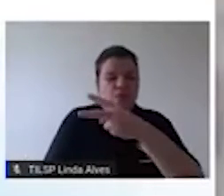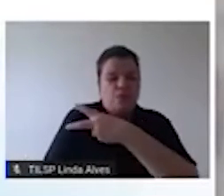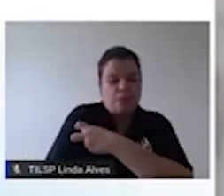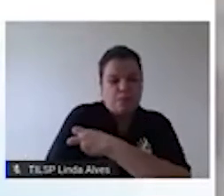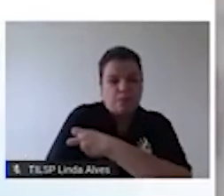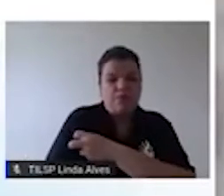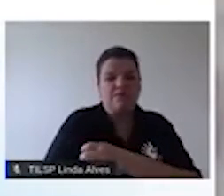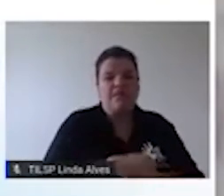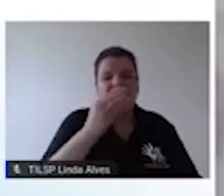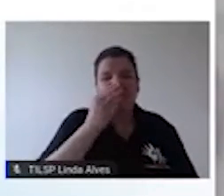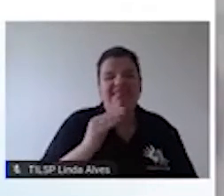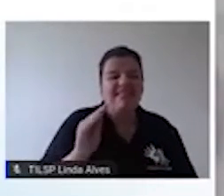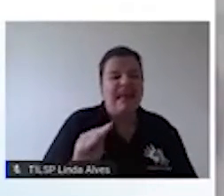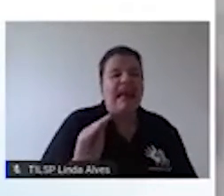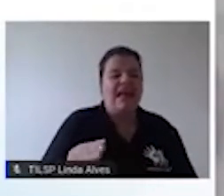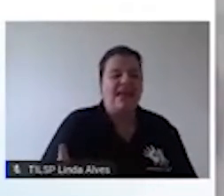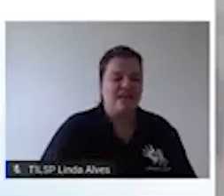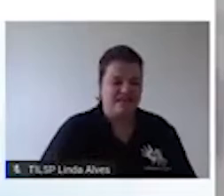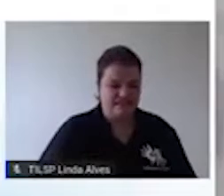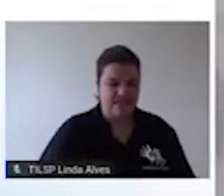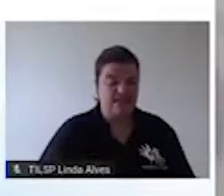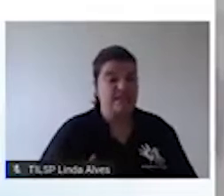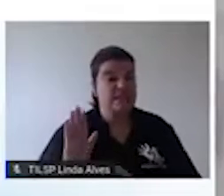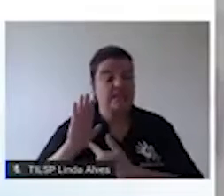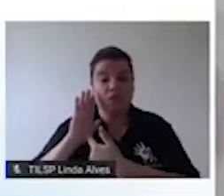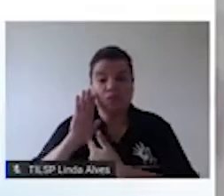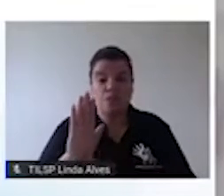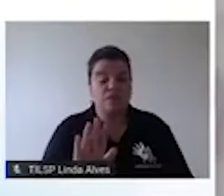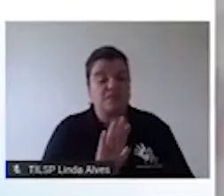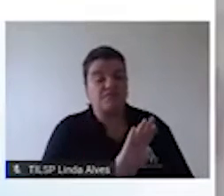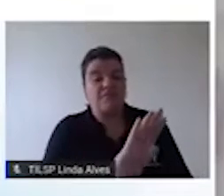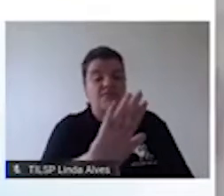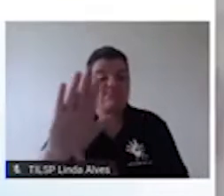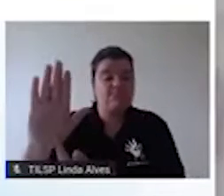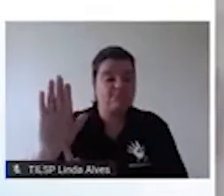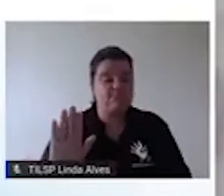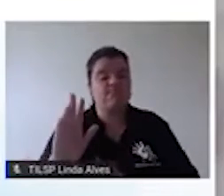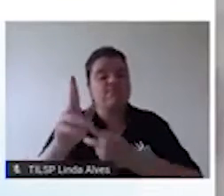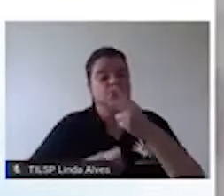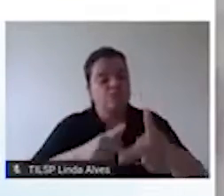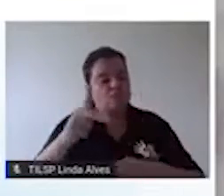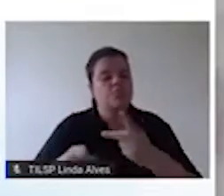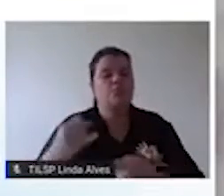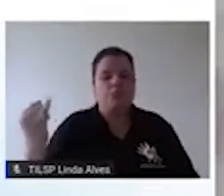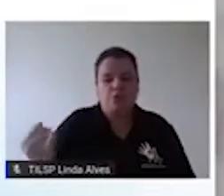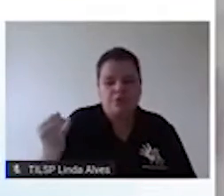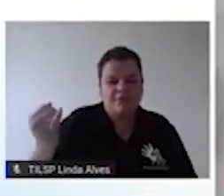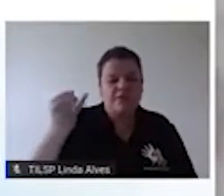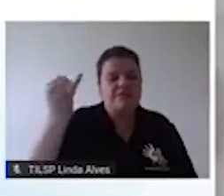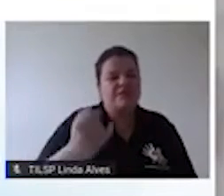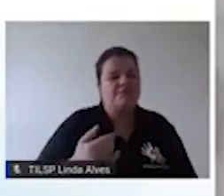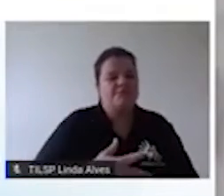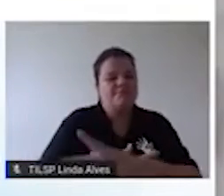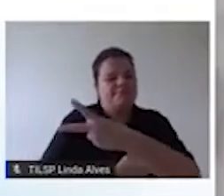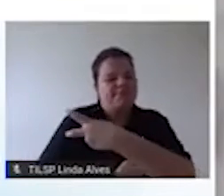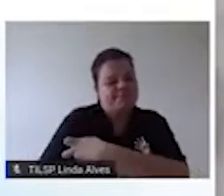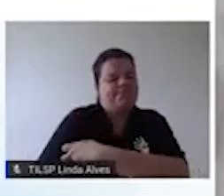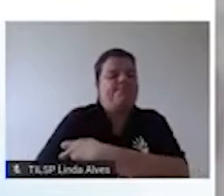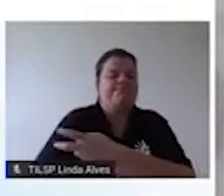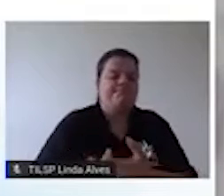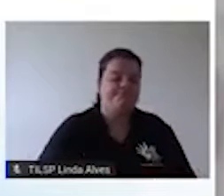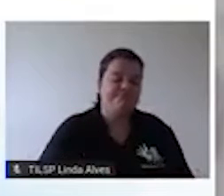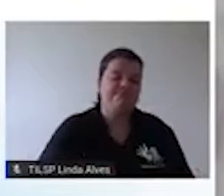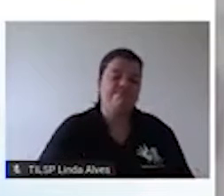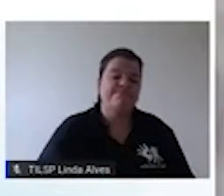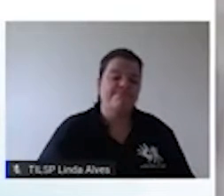esse negacionismo, se não mostrar para as pessoas, para a população, a importância de tomar uma vacina, não é?